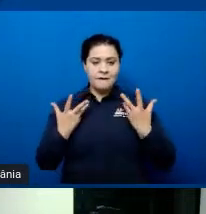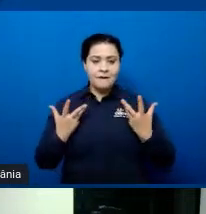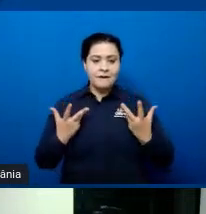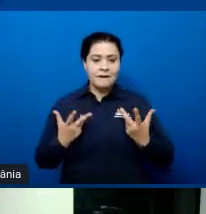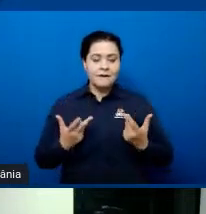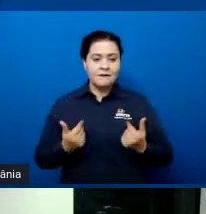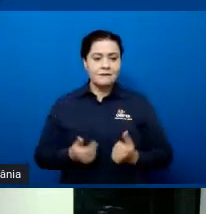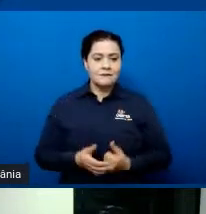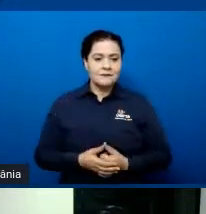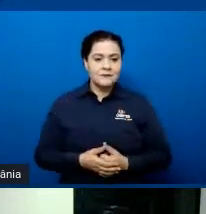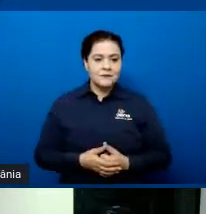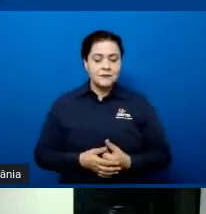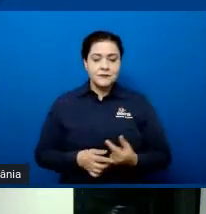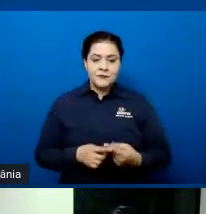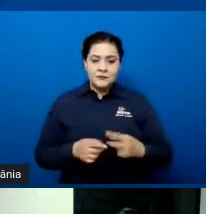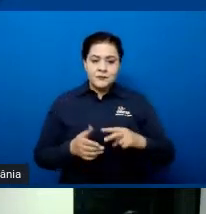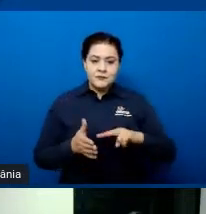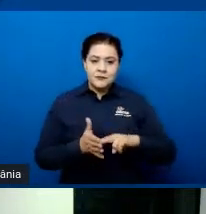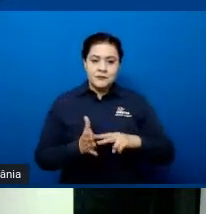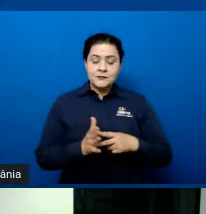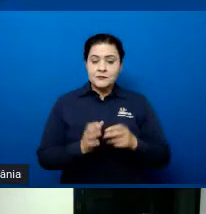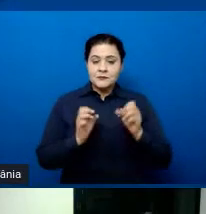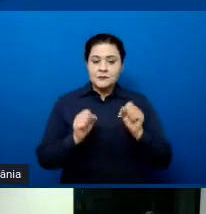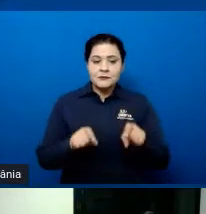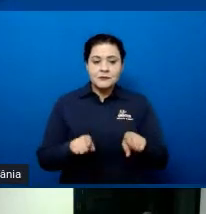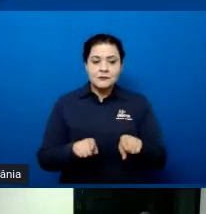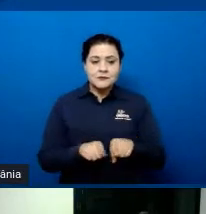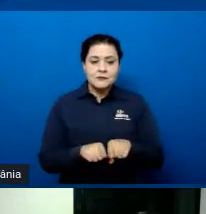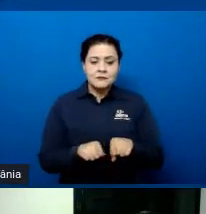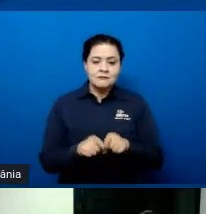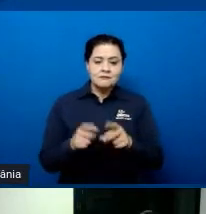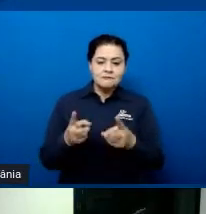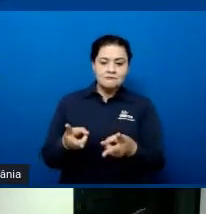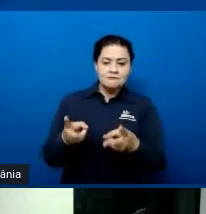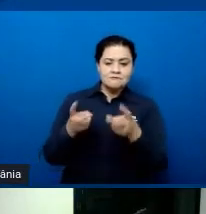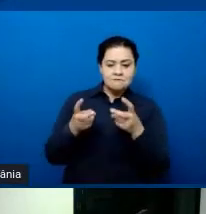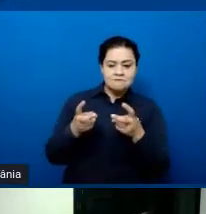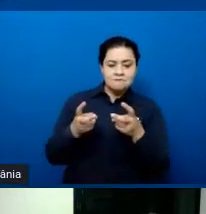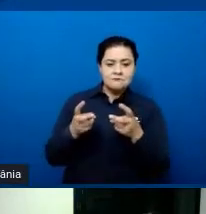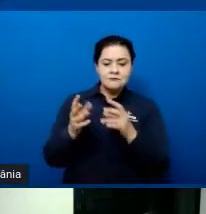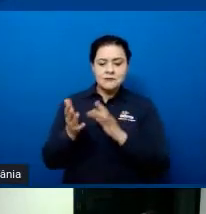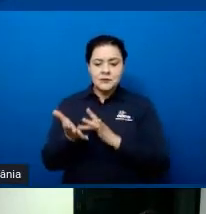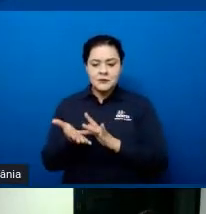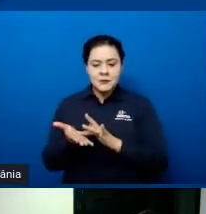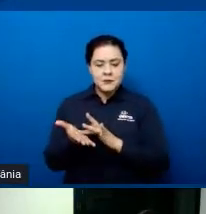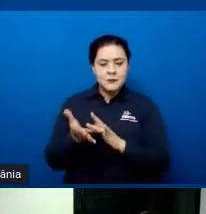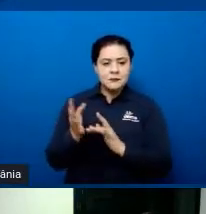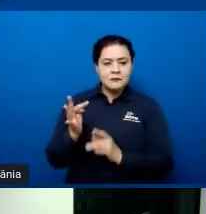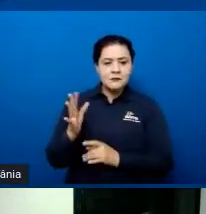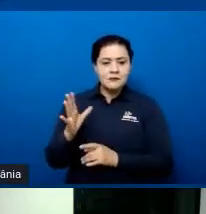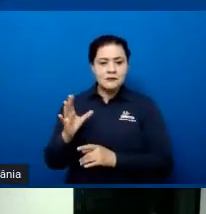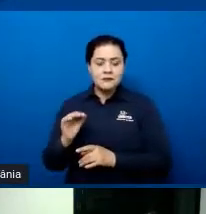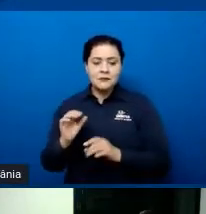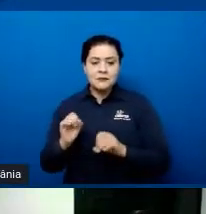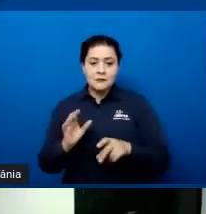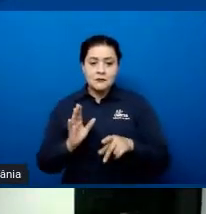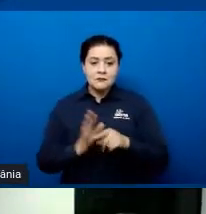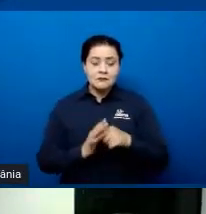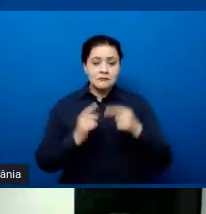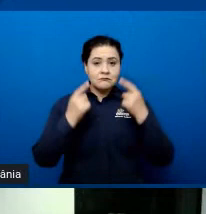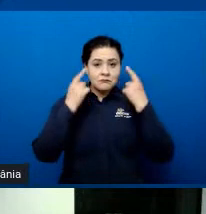desse dinossauro. Quer dizer que ele pode ter até uma percepção de tato, ele pode olhar somente os olhos, ele pode olhar somente a